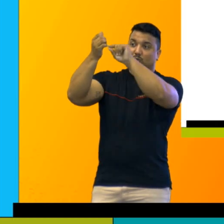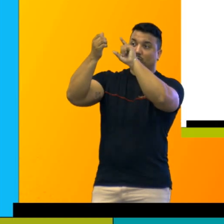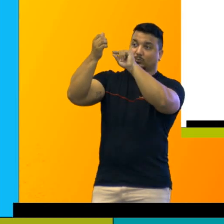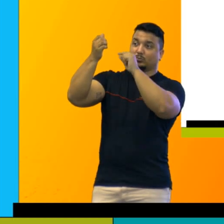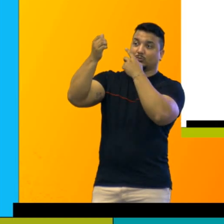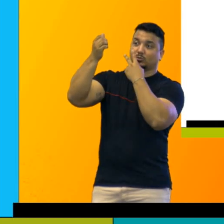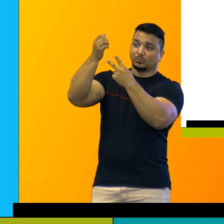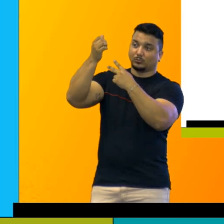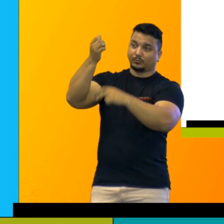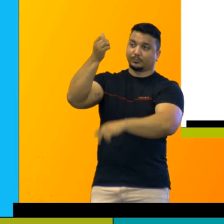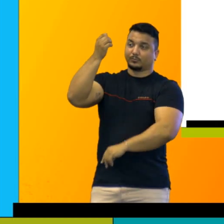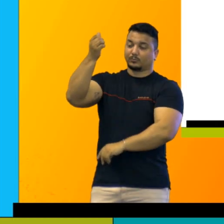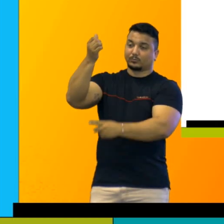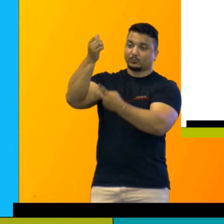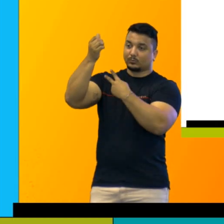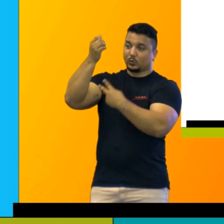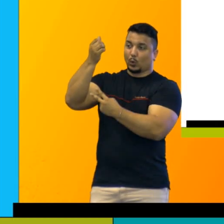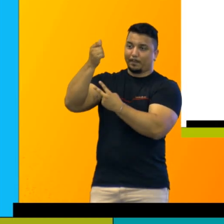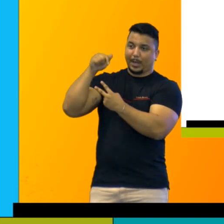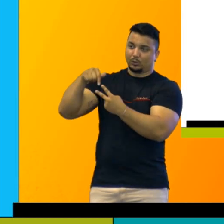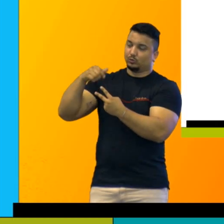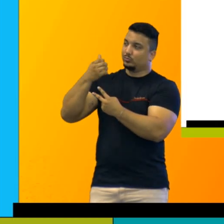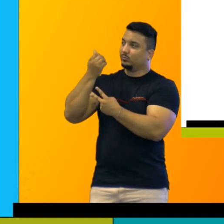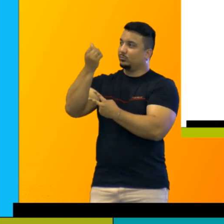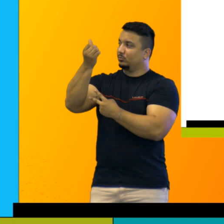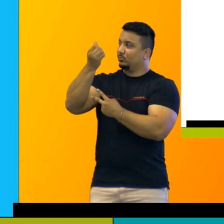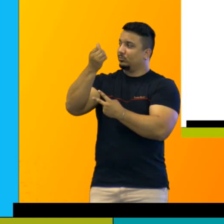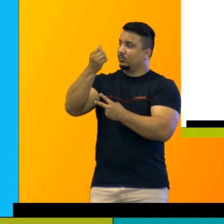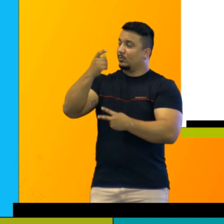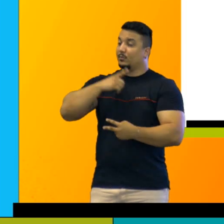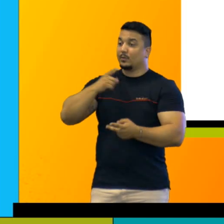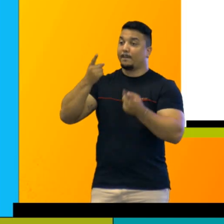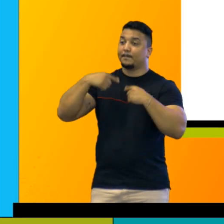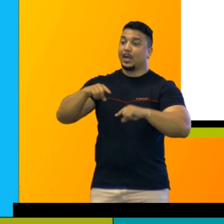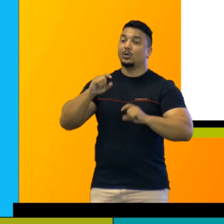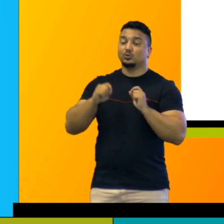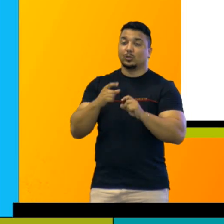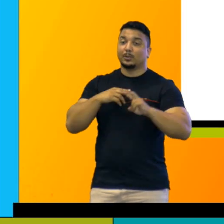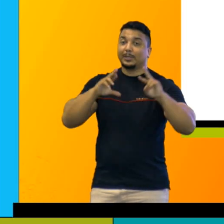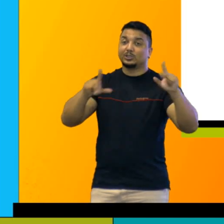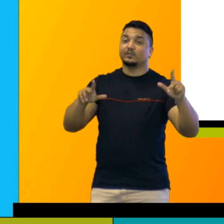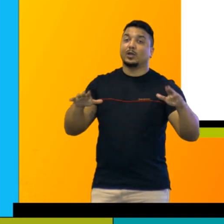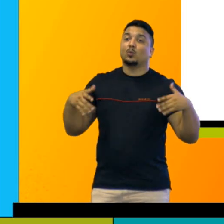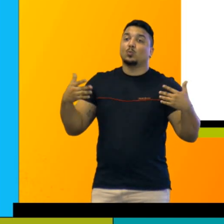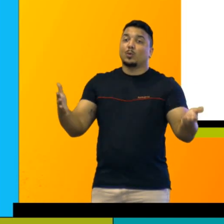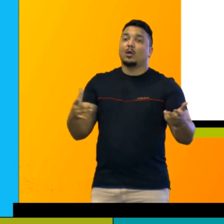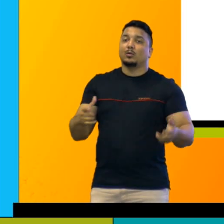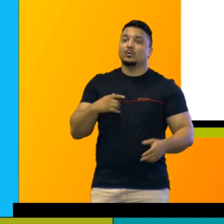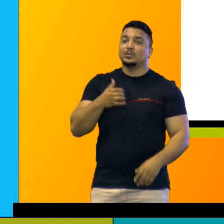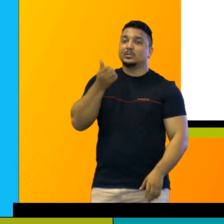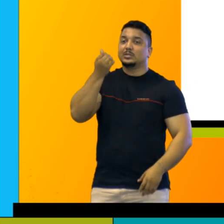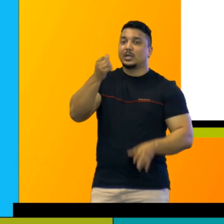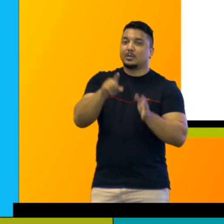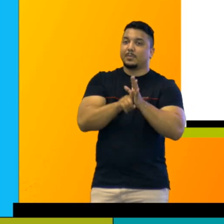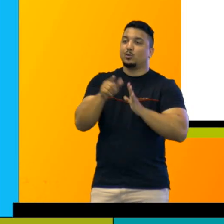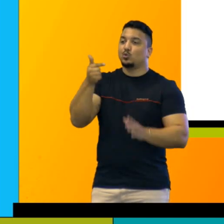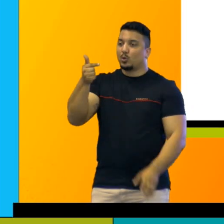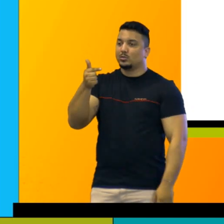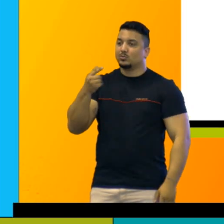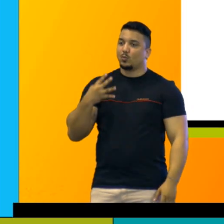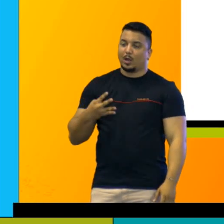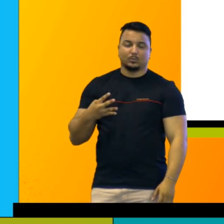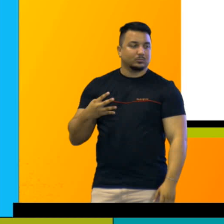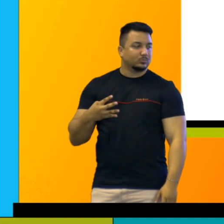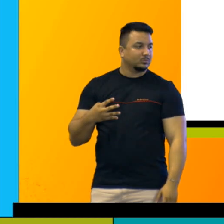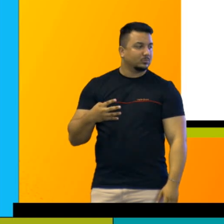ó. 6 em cima, 2 embaixo. E ainda bota embaixo a diferença, ó. 6 menos 2, 4. Então